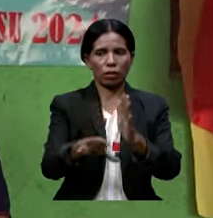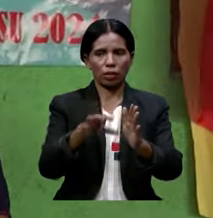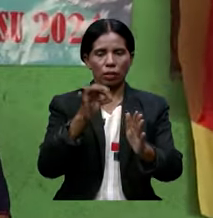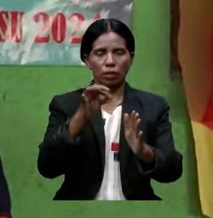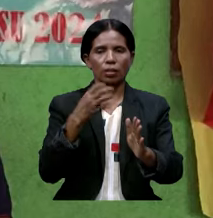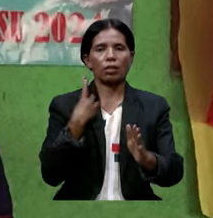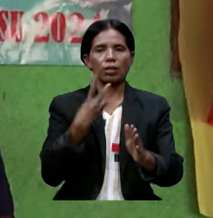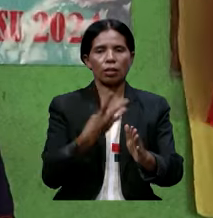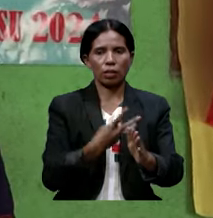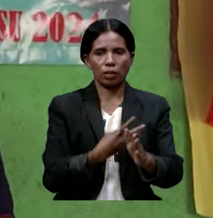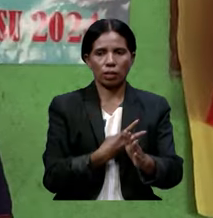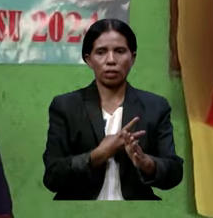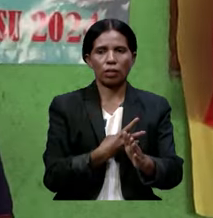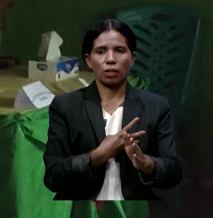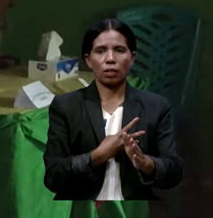durante